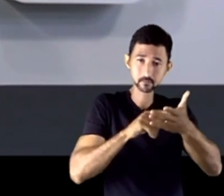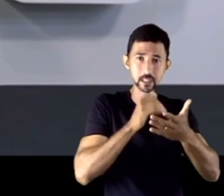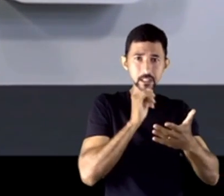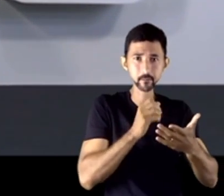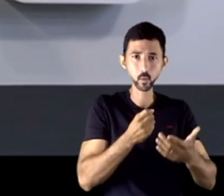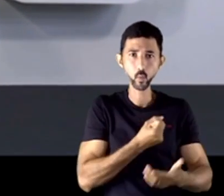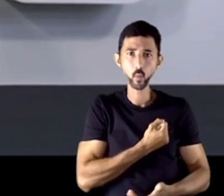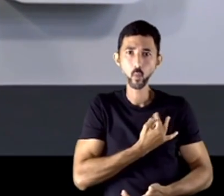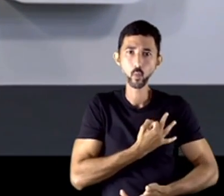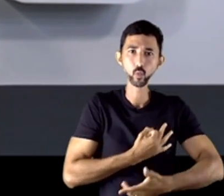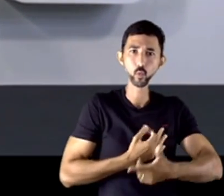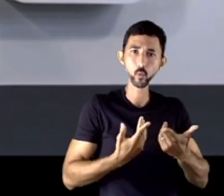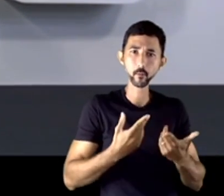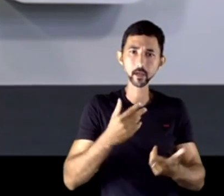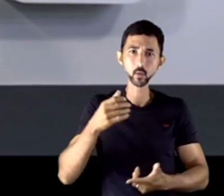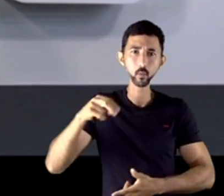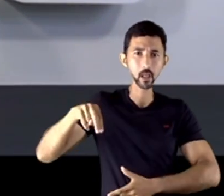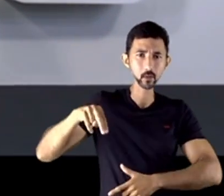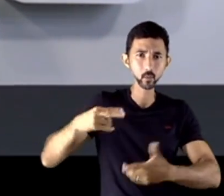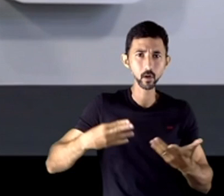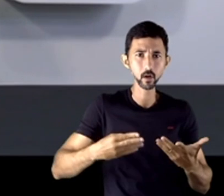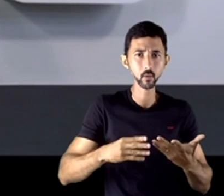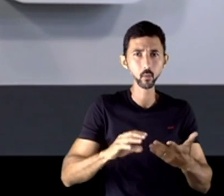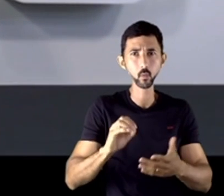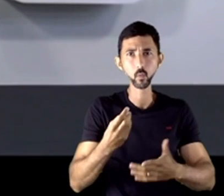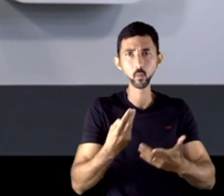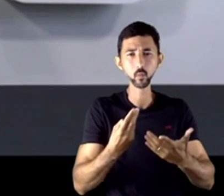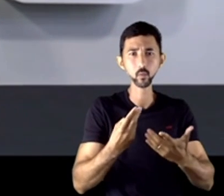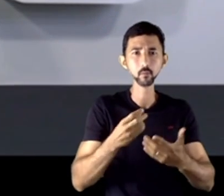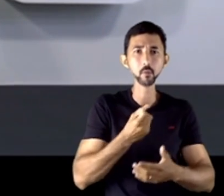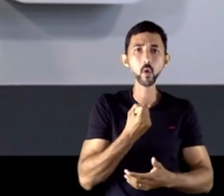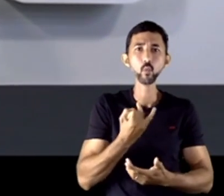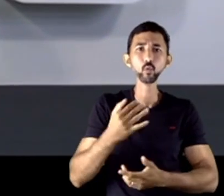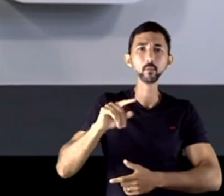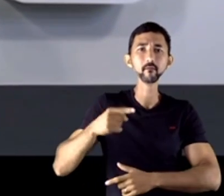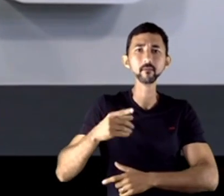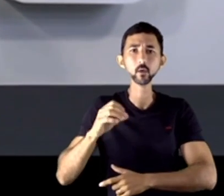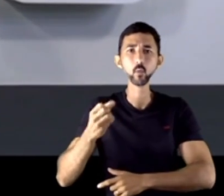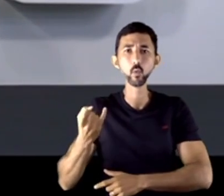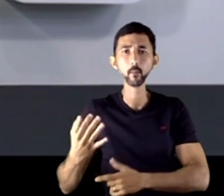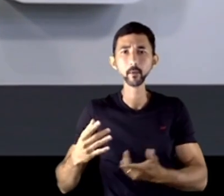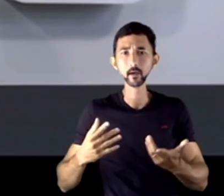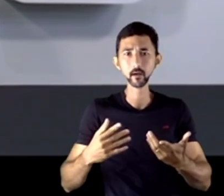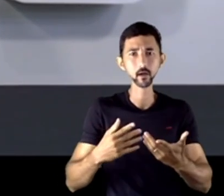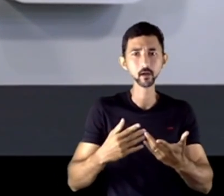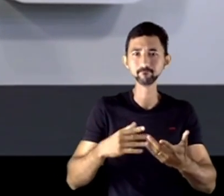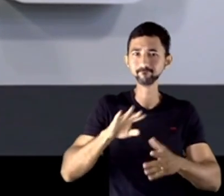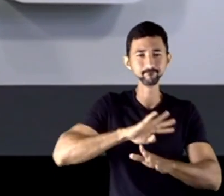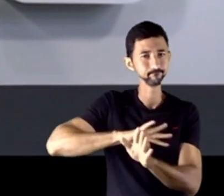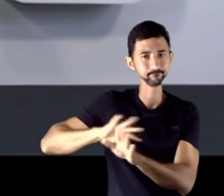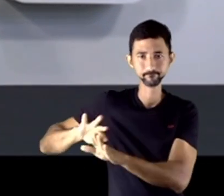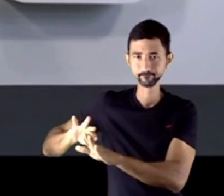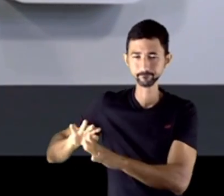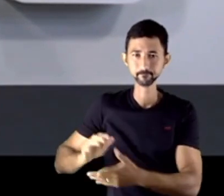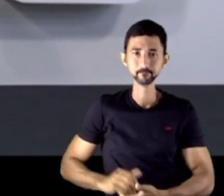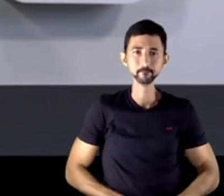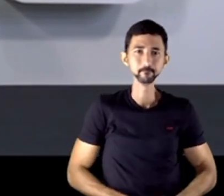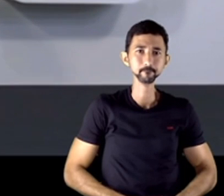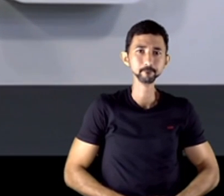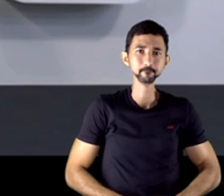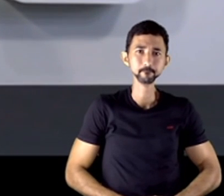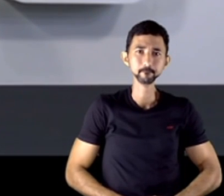número natural, beleza. Se der um número decimal, fora da condição do cliente.